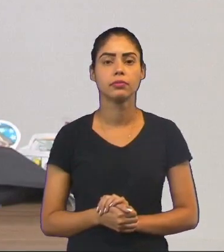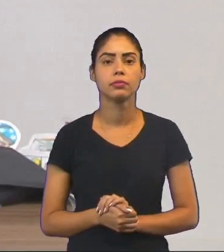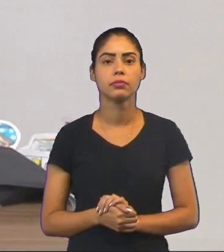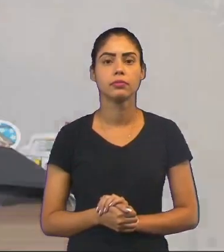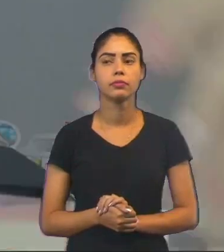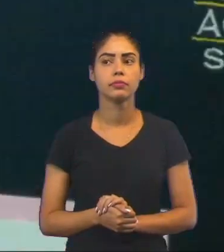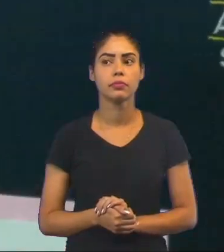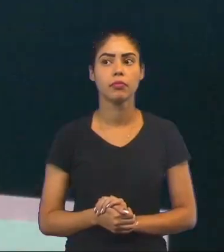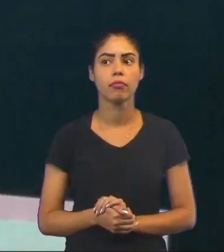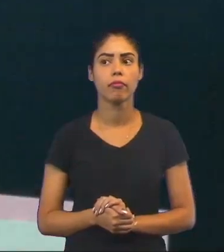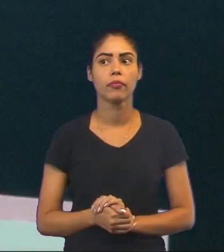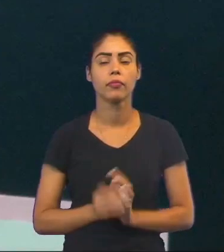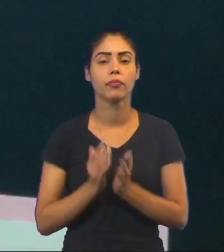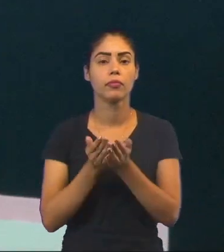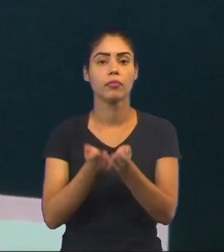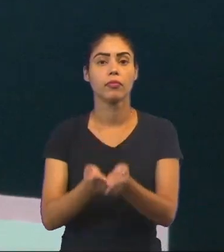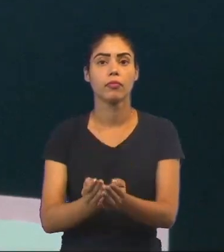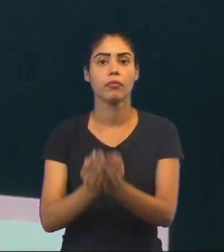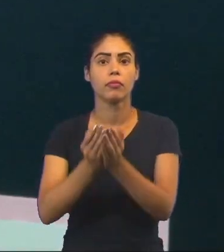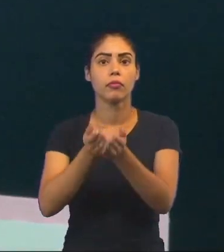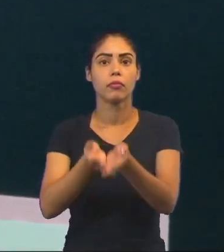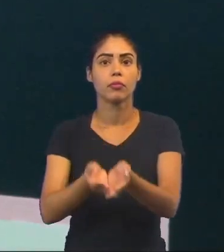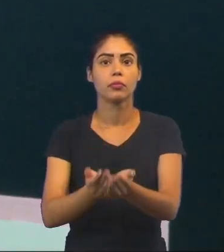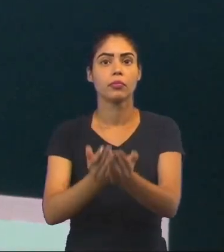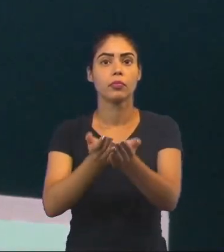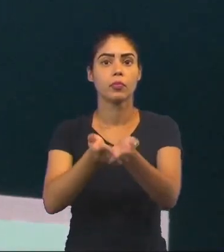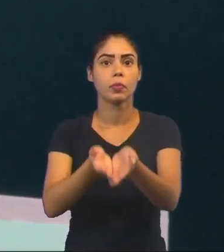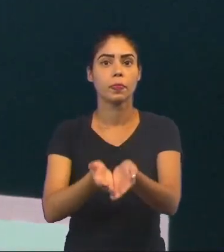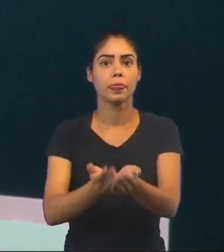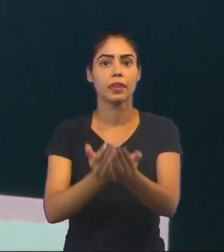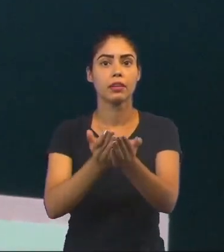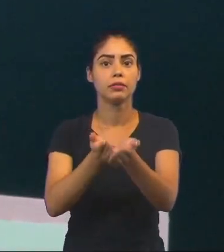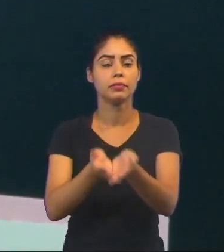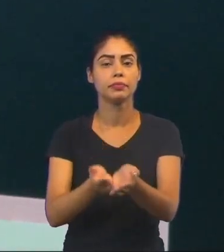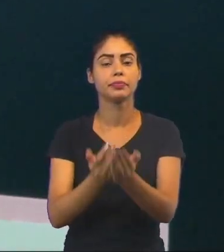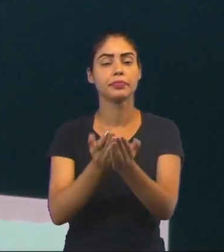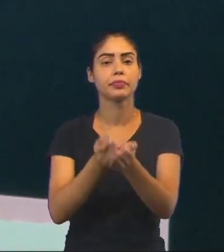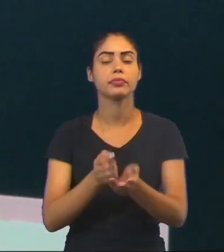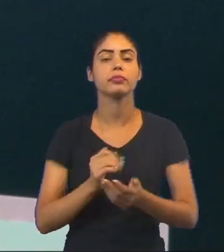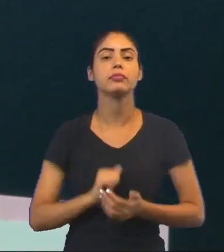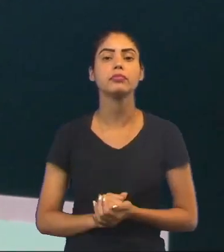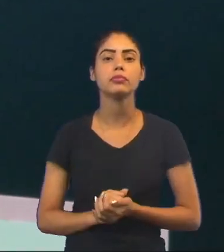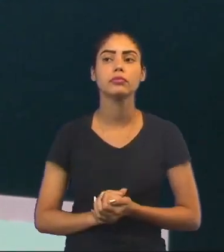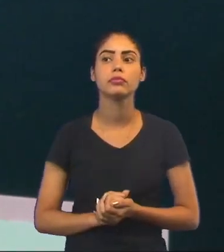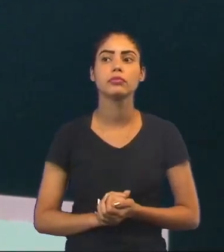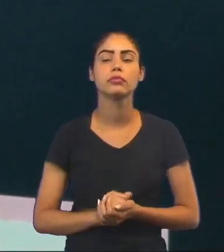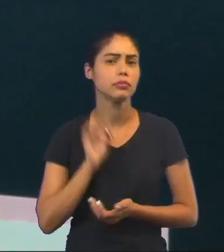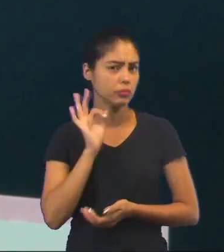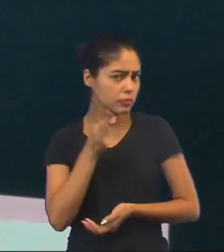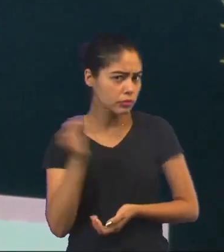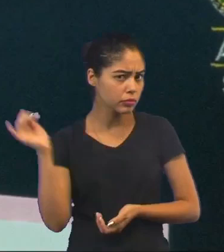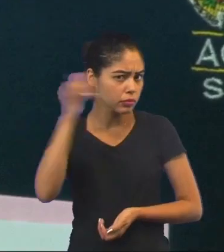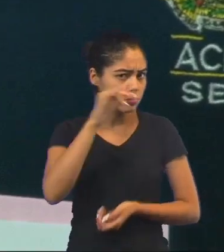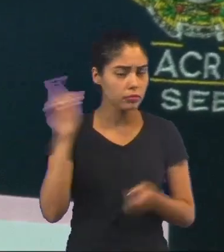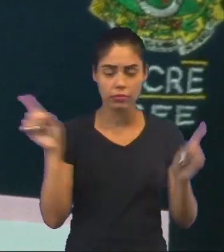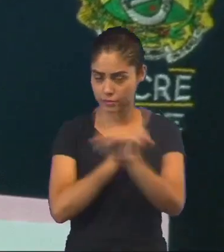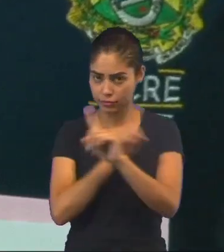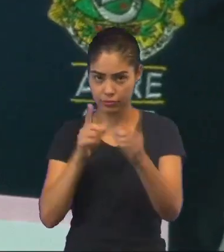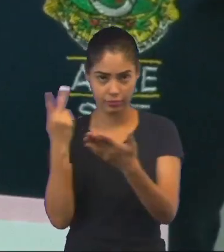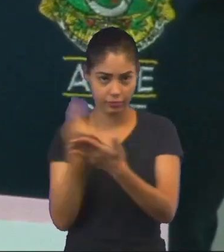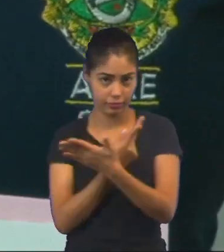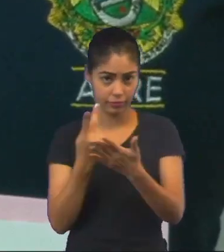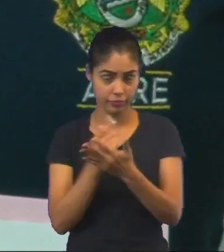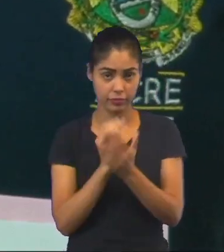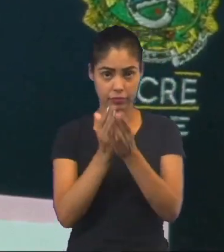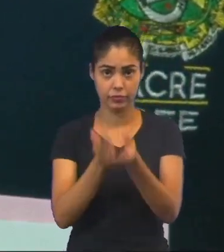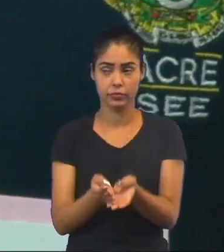E a canoa? A canoa é um meio de transporte aéreo, certo? Não, tá